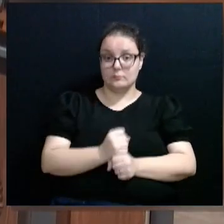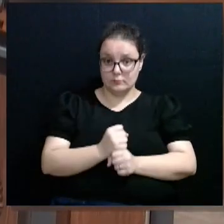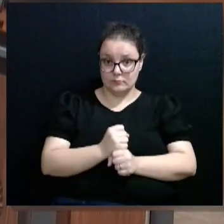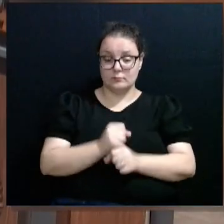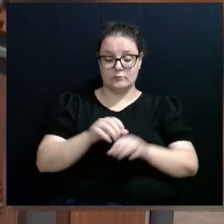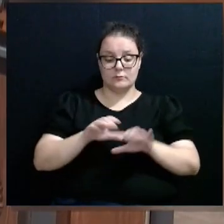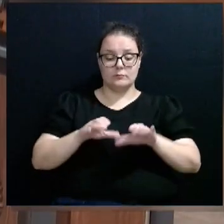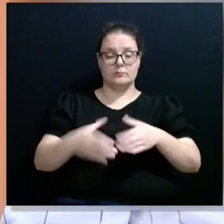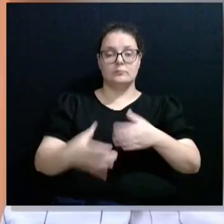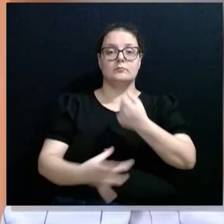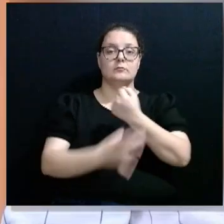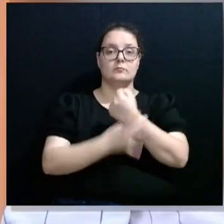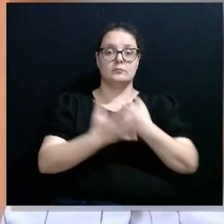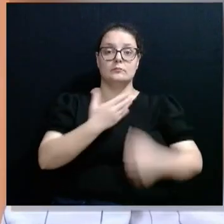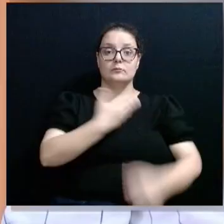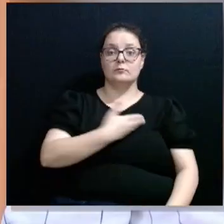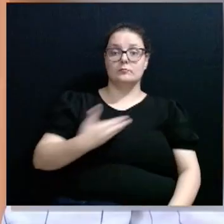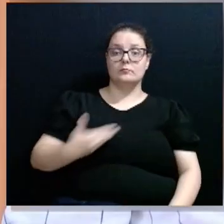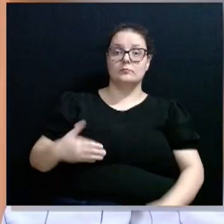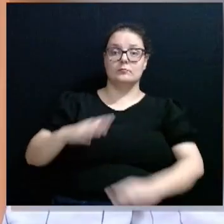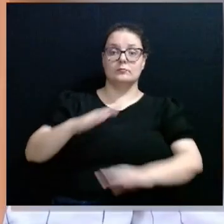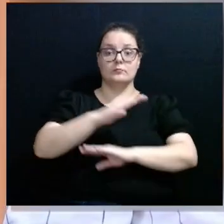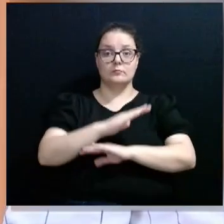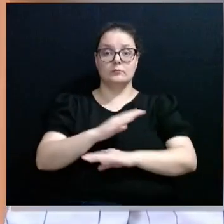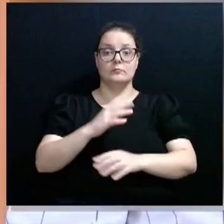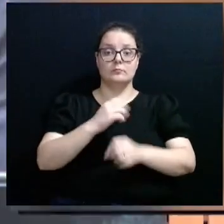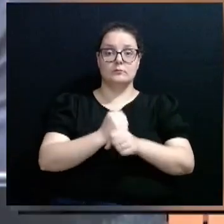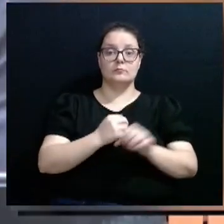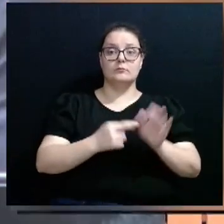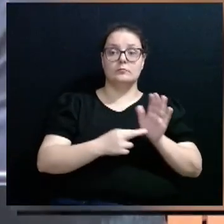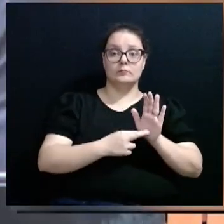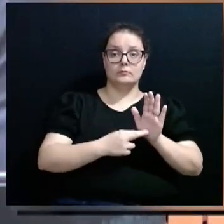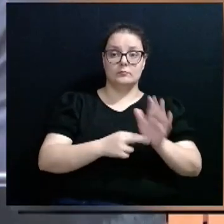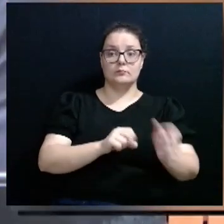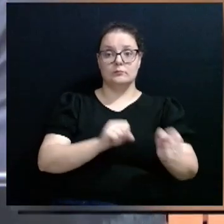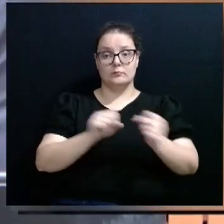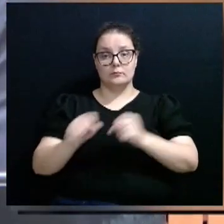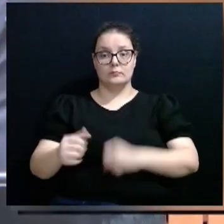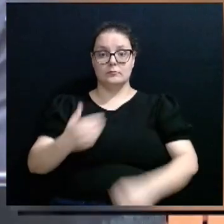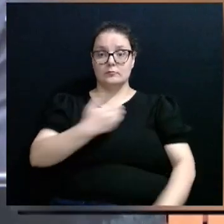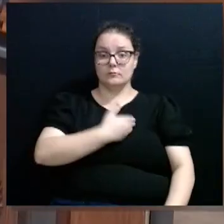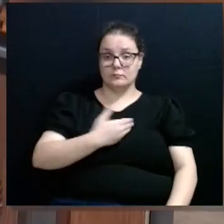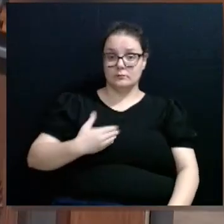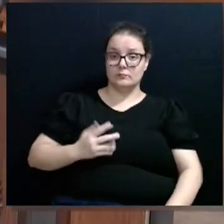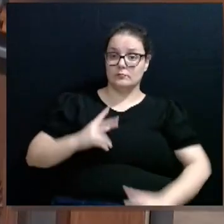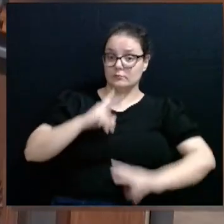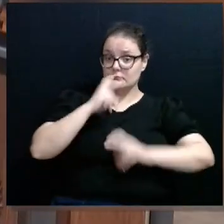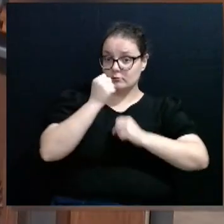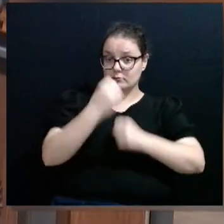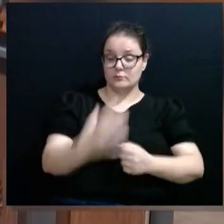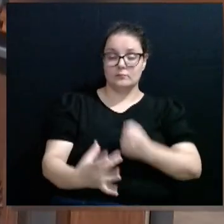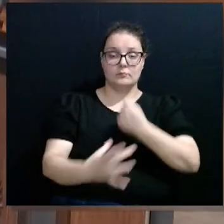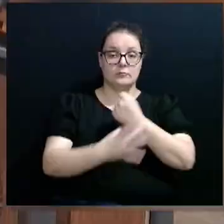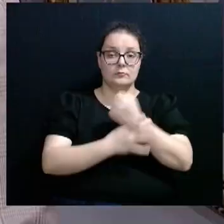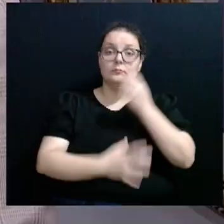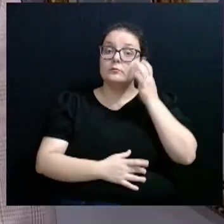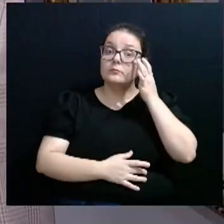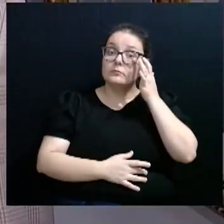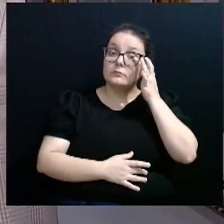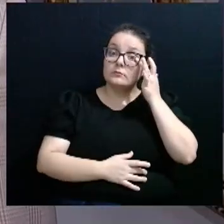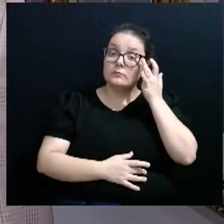Segurança Pública da Câmara, reunindo representantes do poder público, das forças de segurança e da sociedade